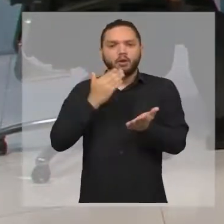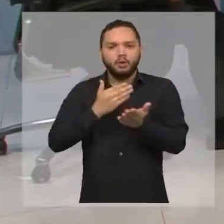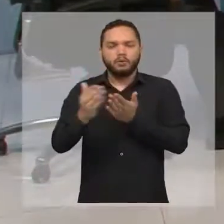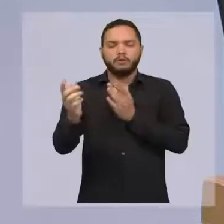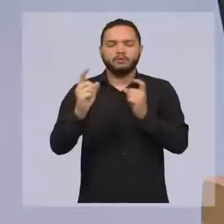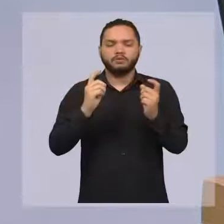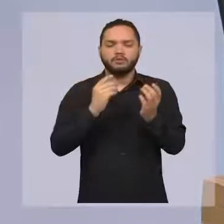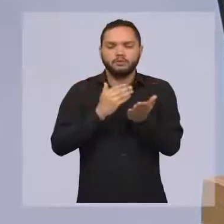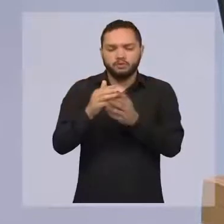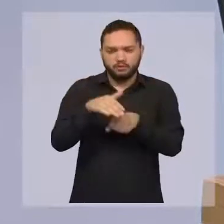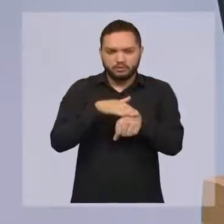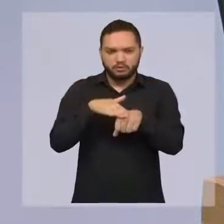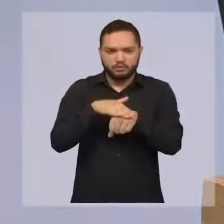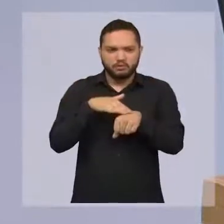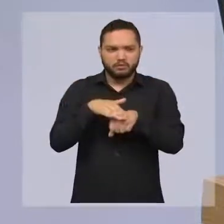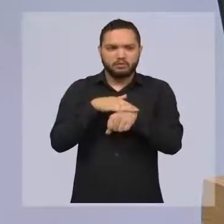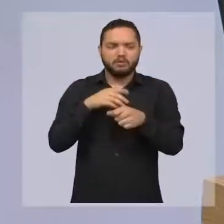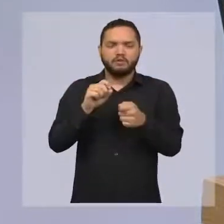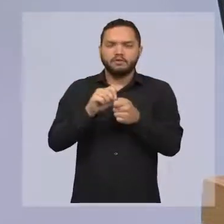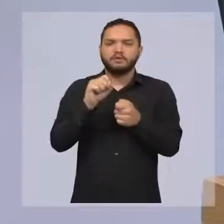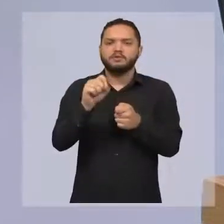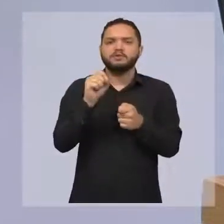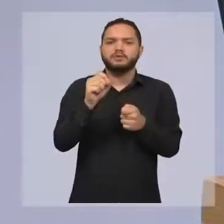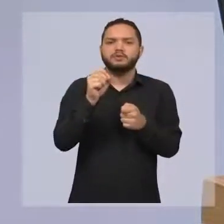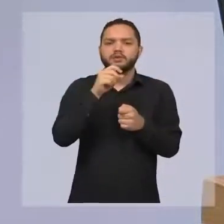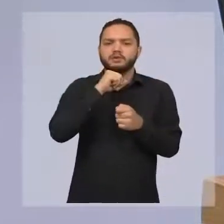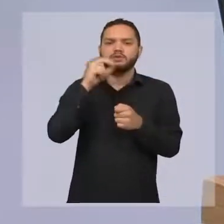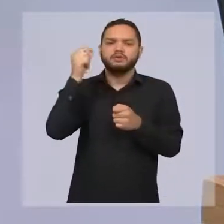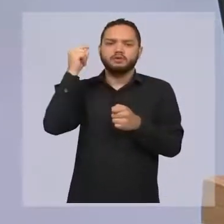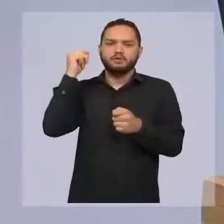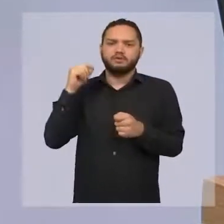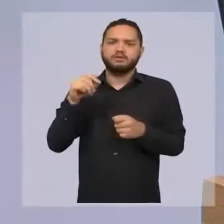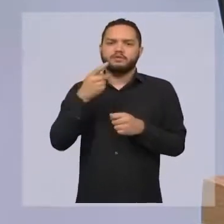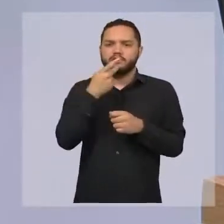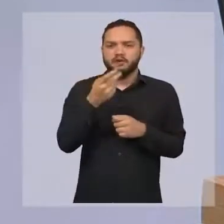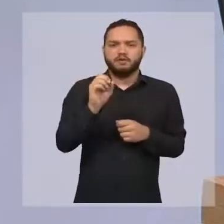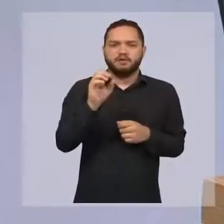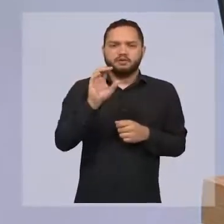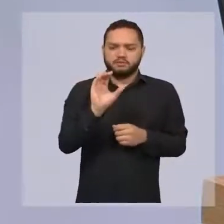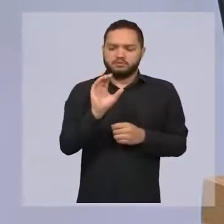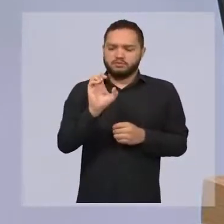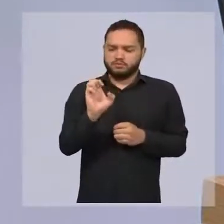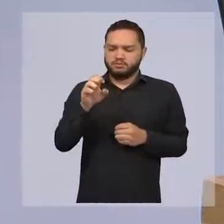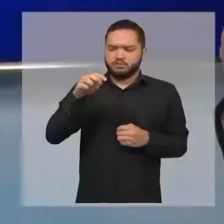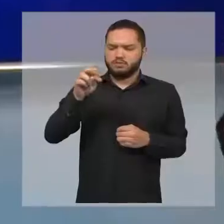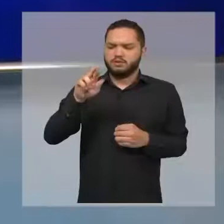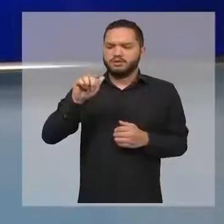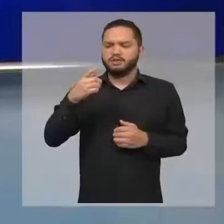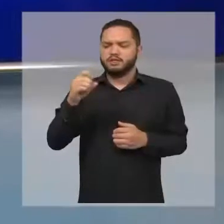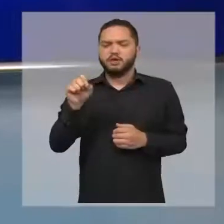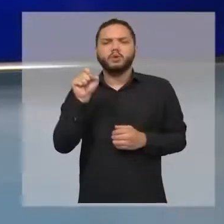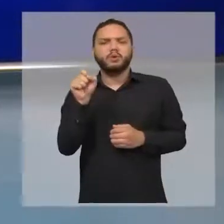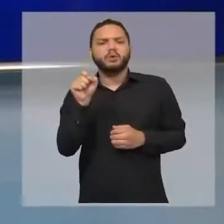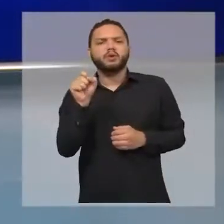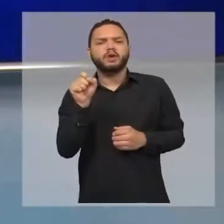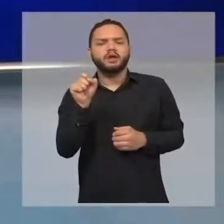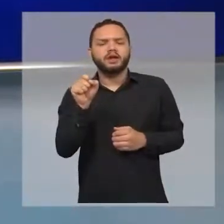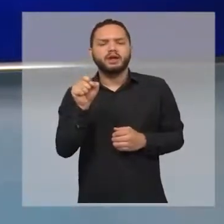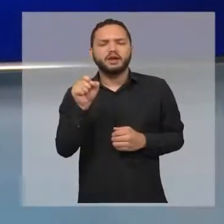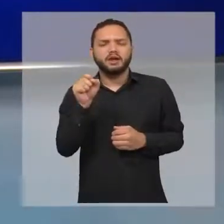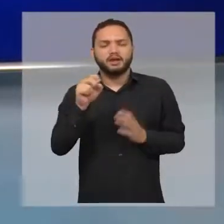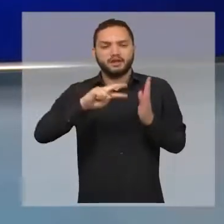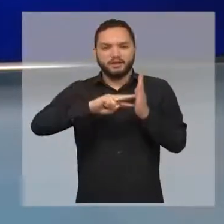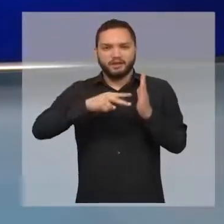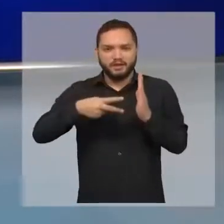velho no Congresso Nacional, chama-se Centrão, né? Esse Centrão ficou conhecido como o mais